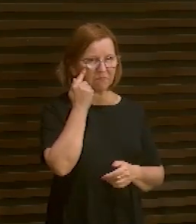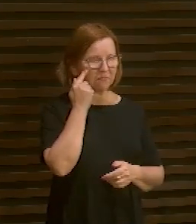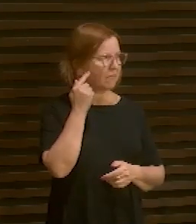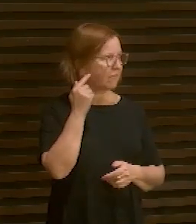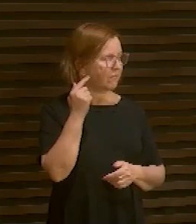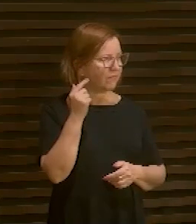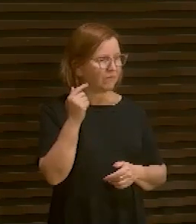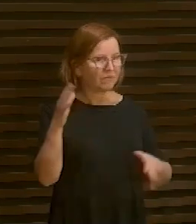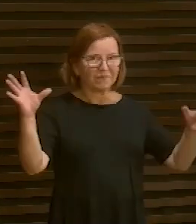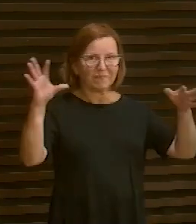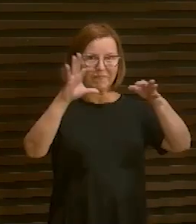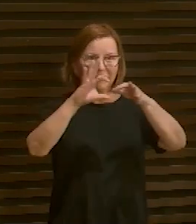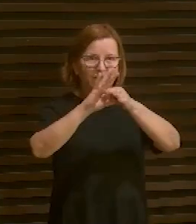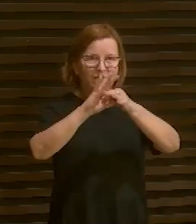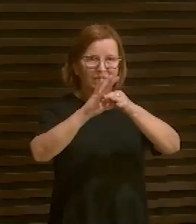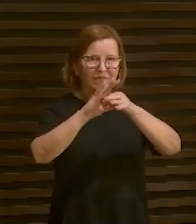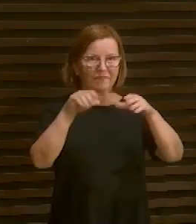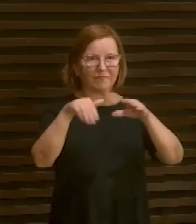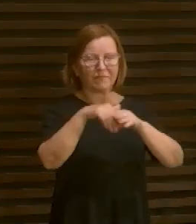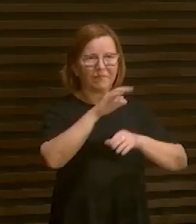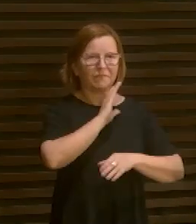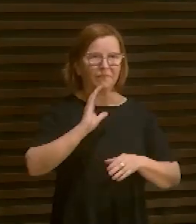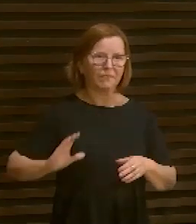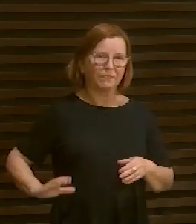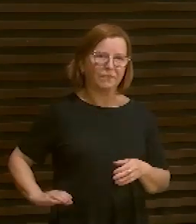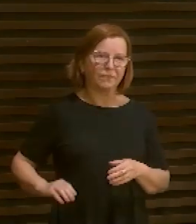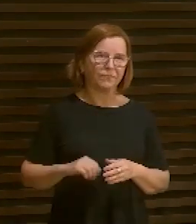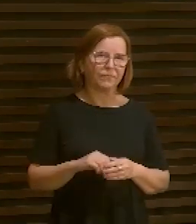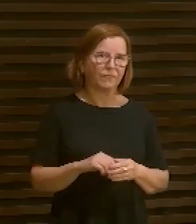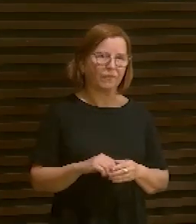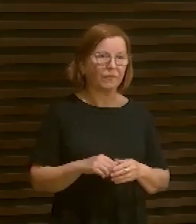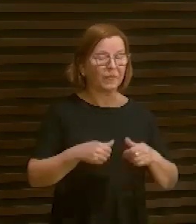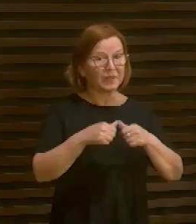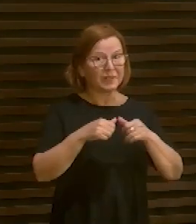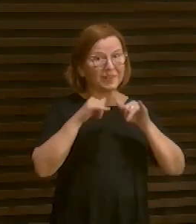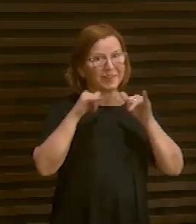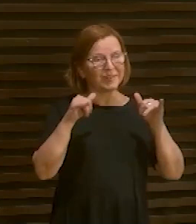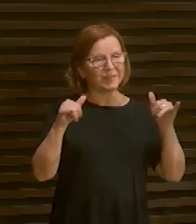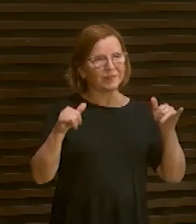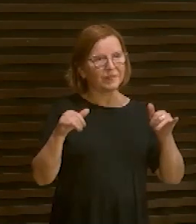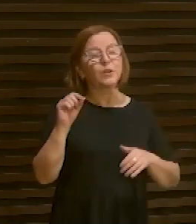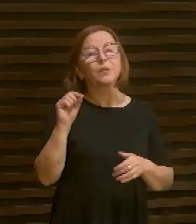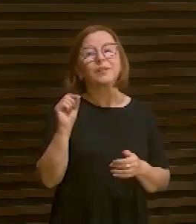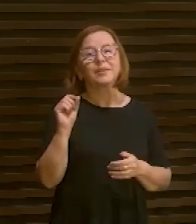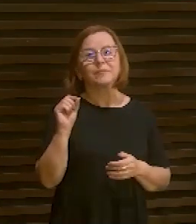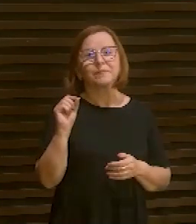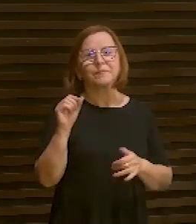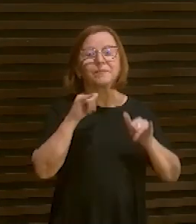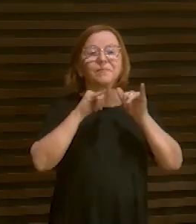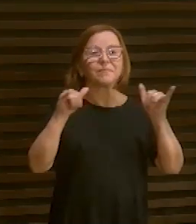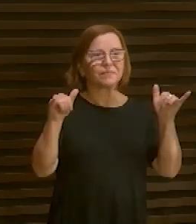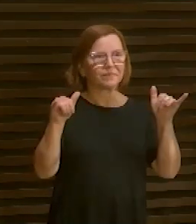fundido em Cristo. E ele está declarando. O que ele vai declarar?